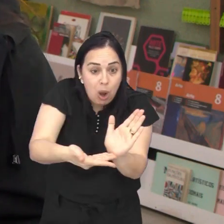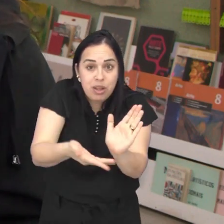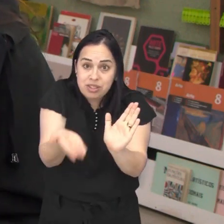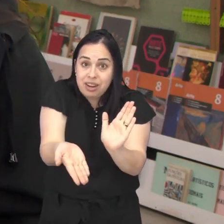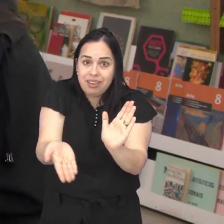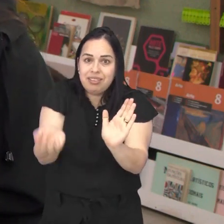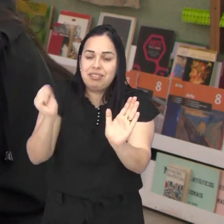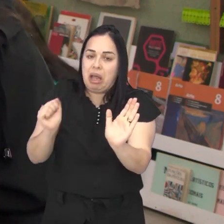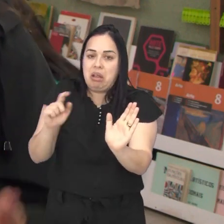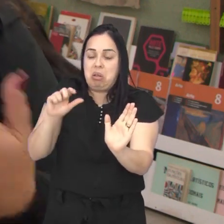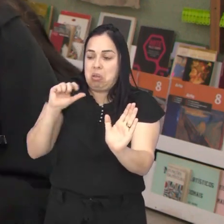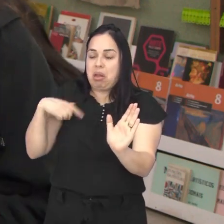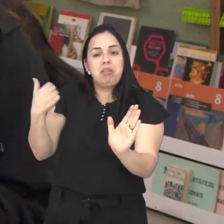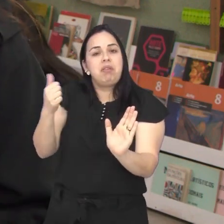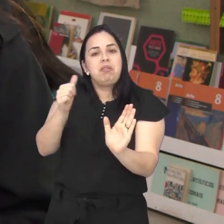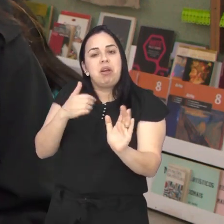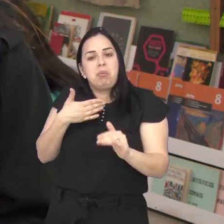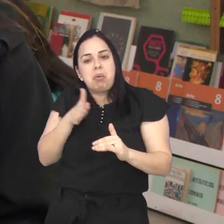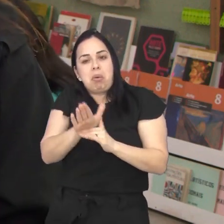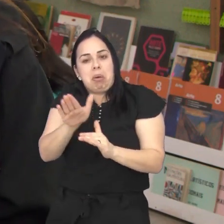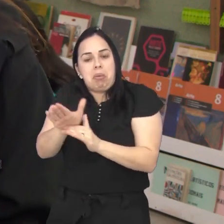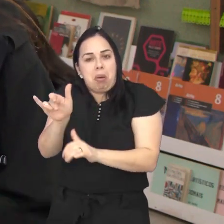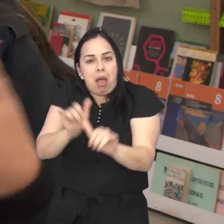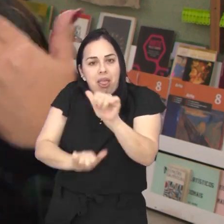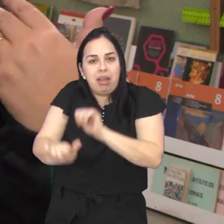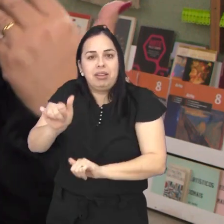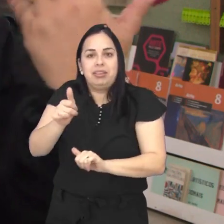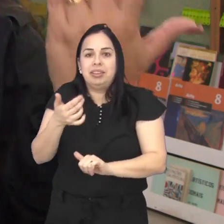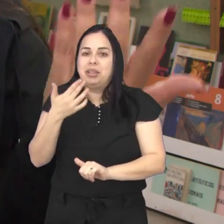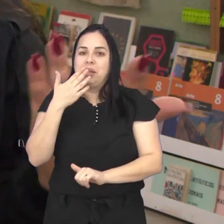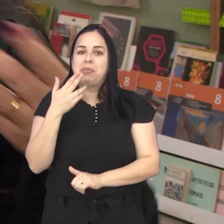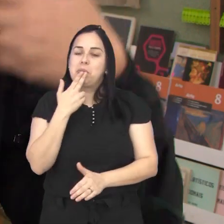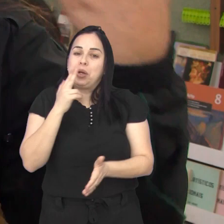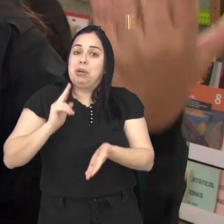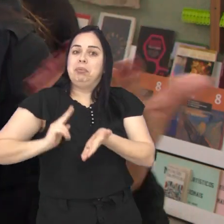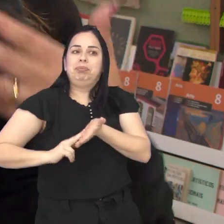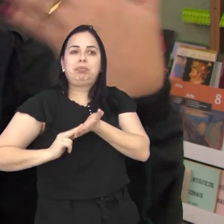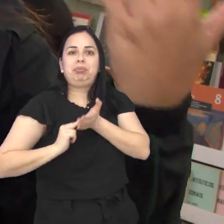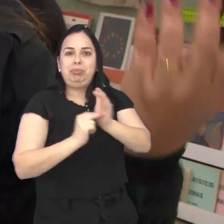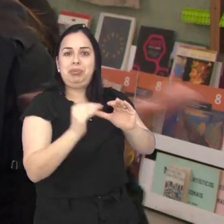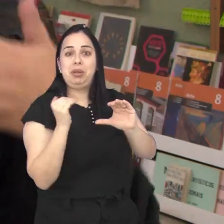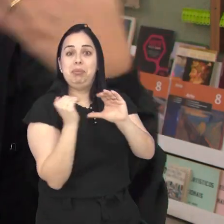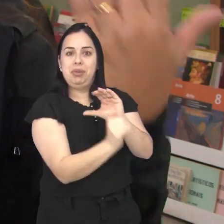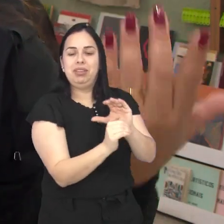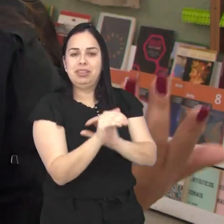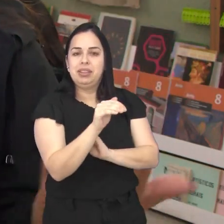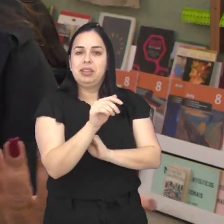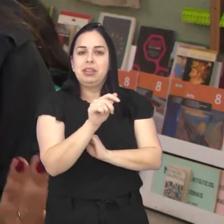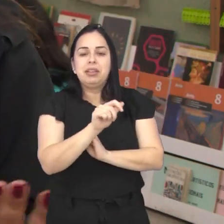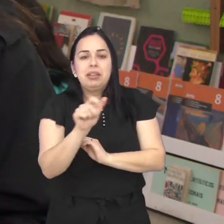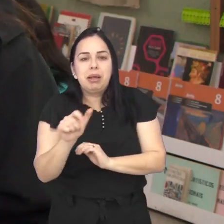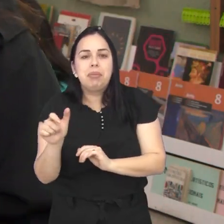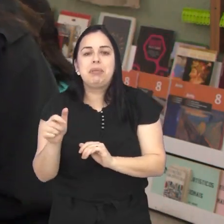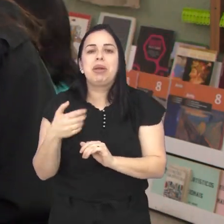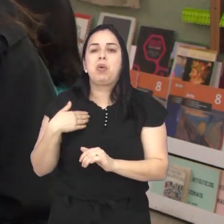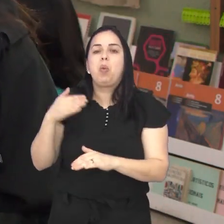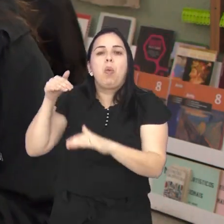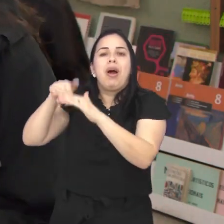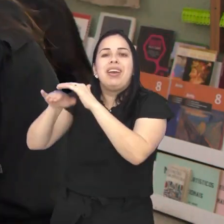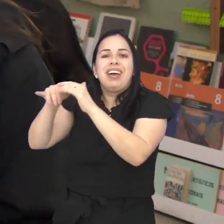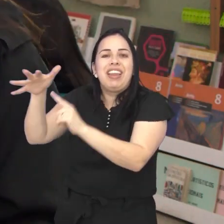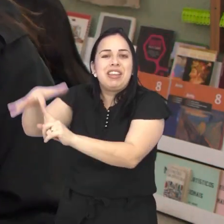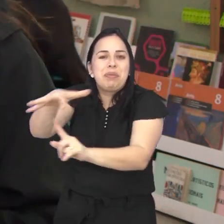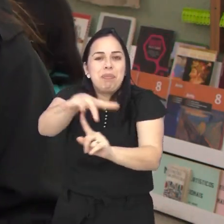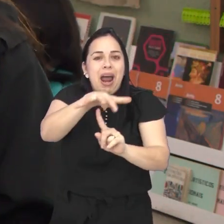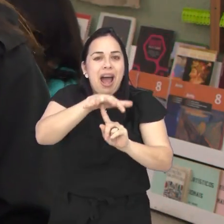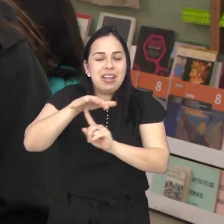guardado aquela lembrança, né? E aí a gente foi transformando no momento para estar mandando e deixar essas cartas para pessoas